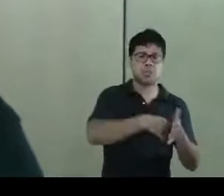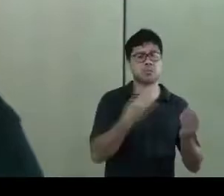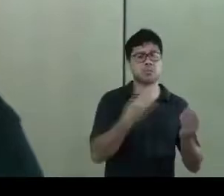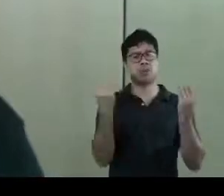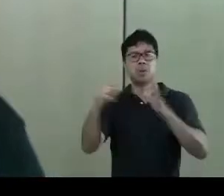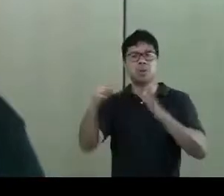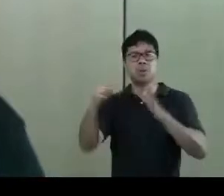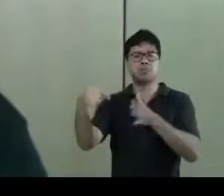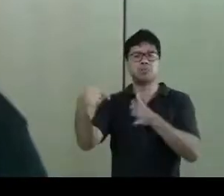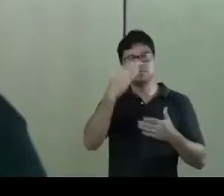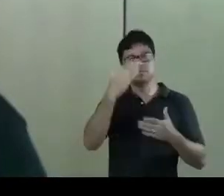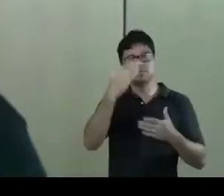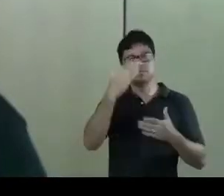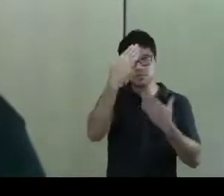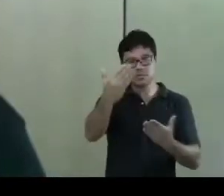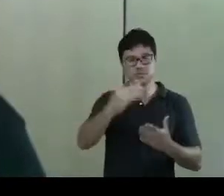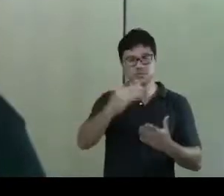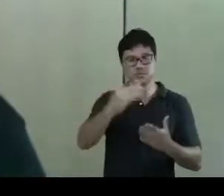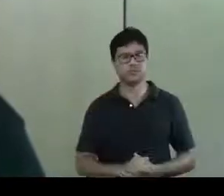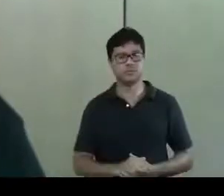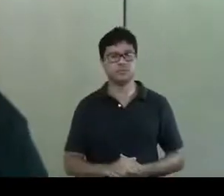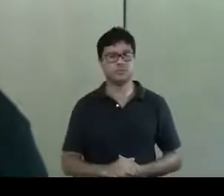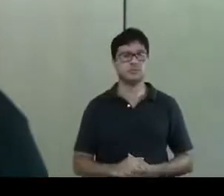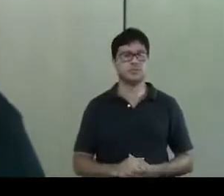perguntas ou colocações. Obrigado.